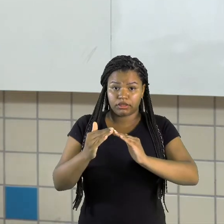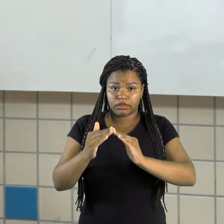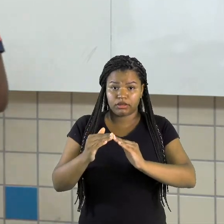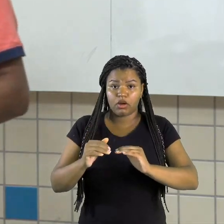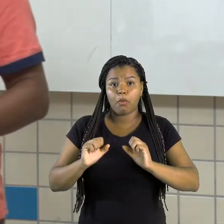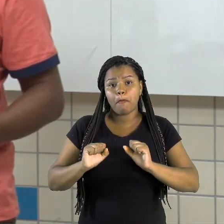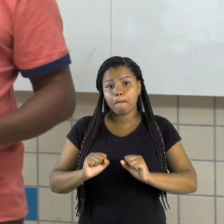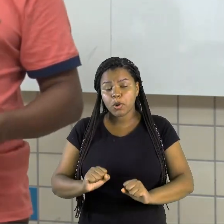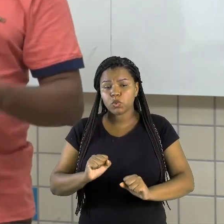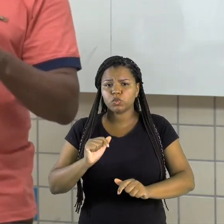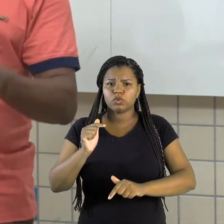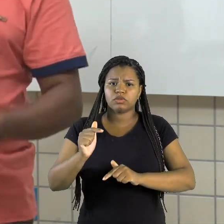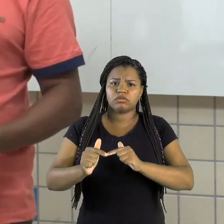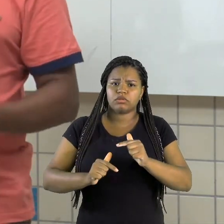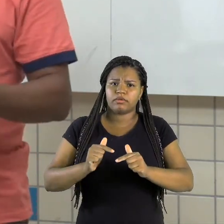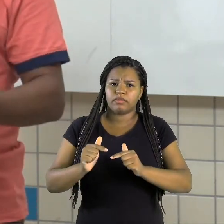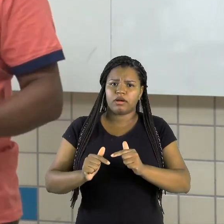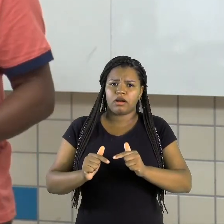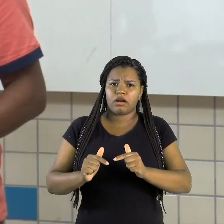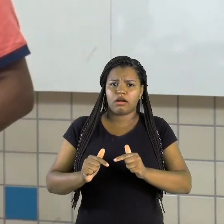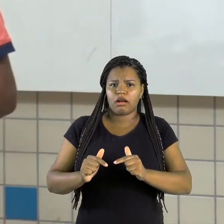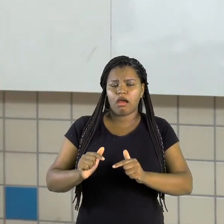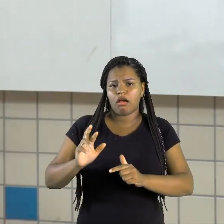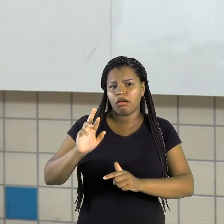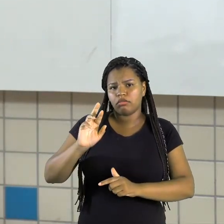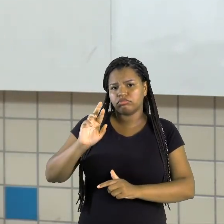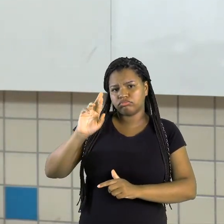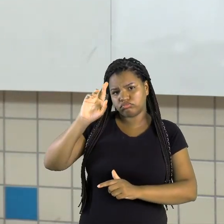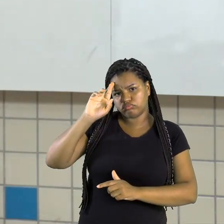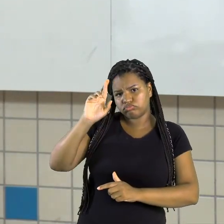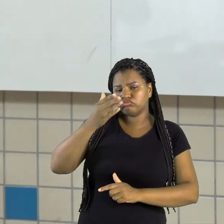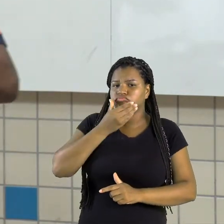prestar serviços na casa do senhor e das senhoras,